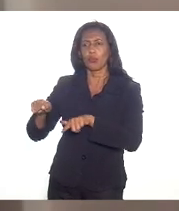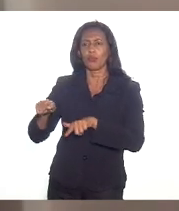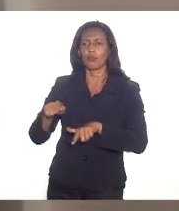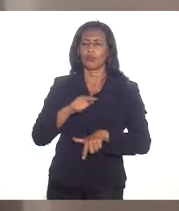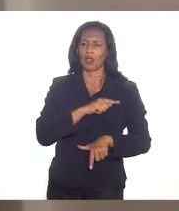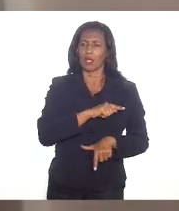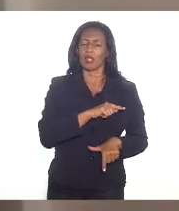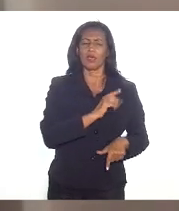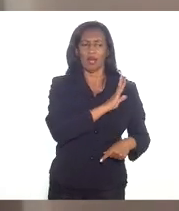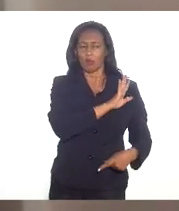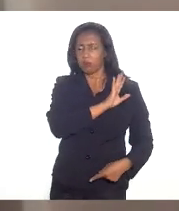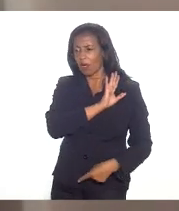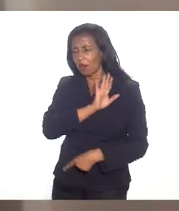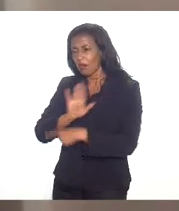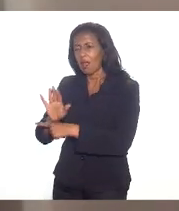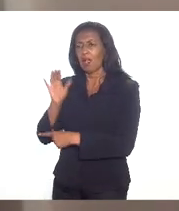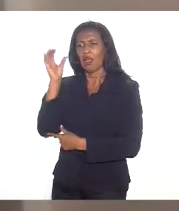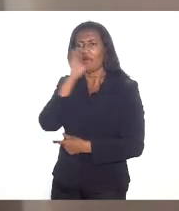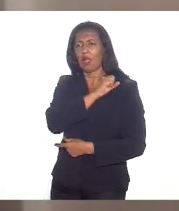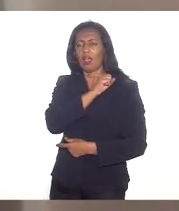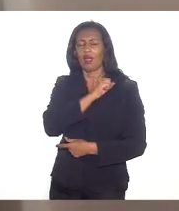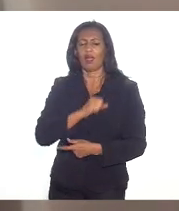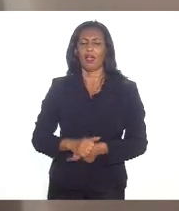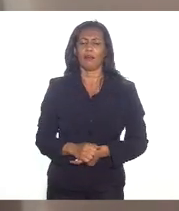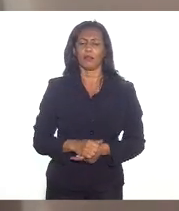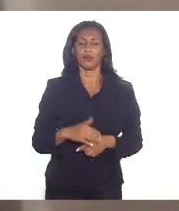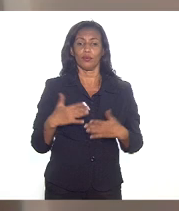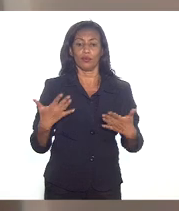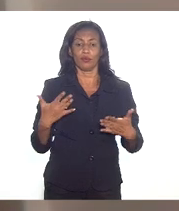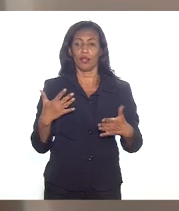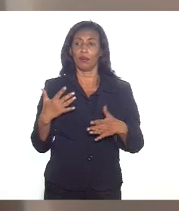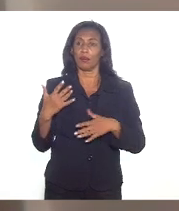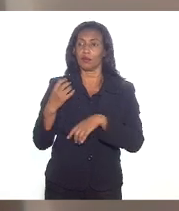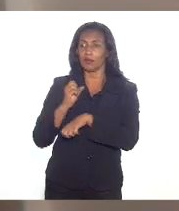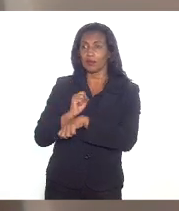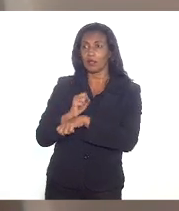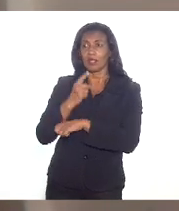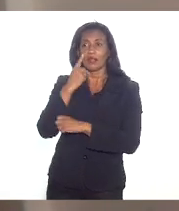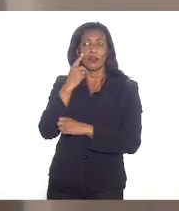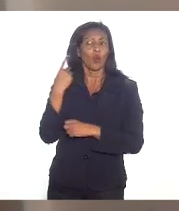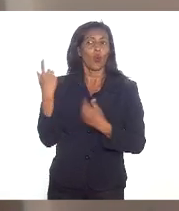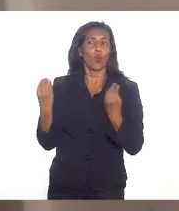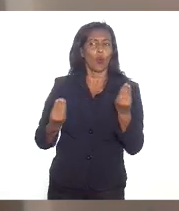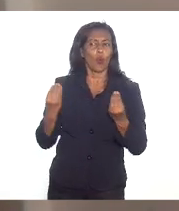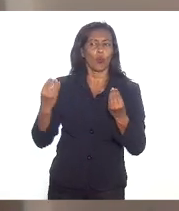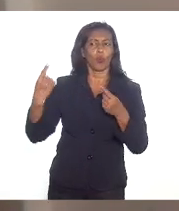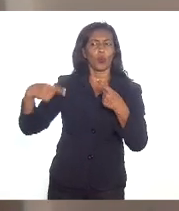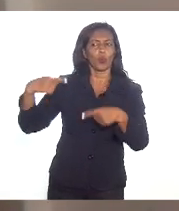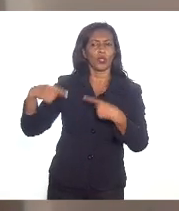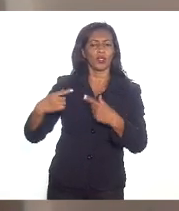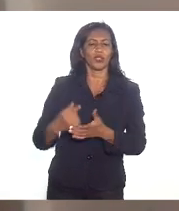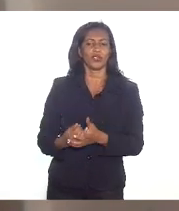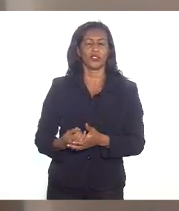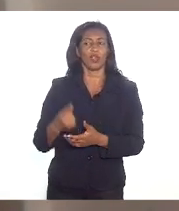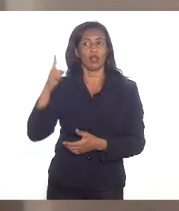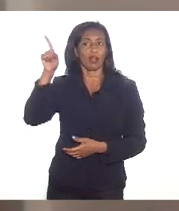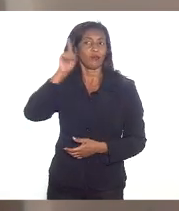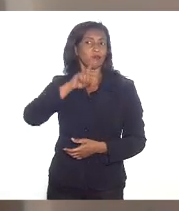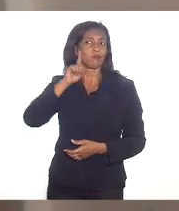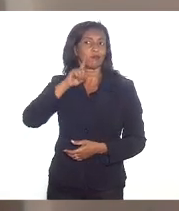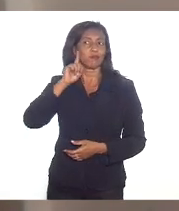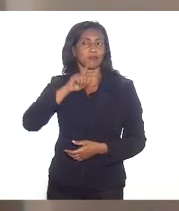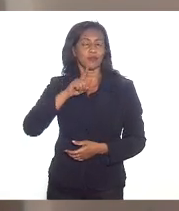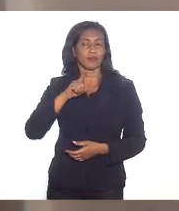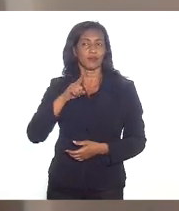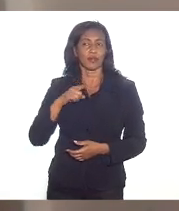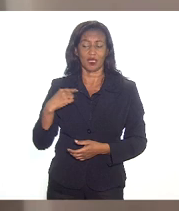pode dar uma resposta rapidamente. Vamos aguardar aí como é que vai andar, por exemplo, a política nos Estados Unidos e,